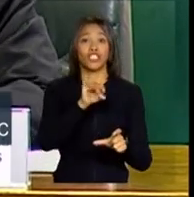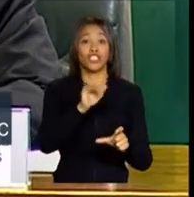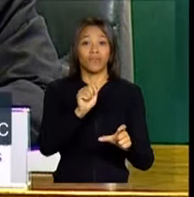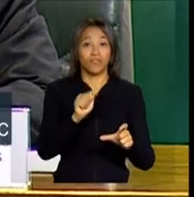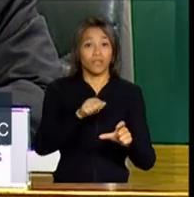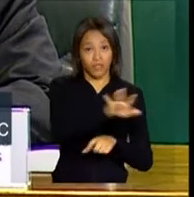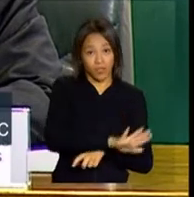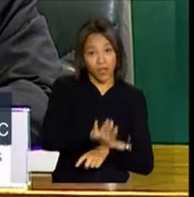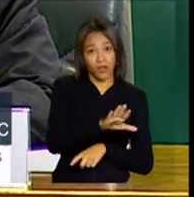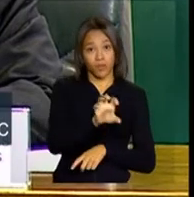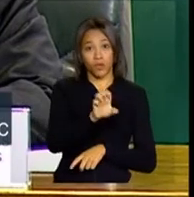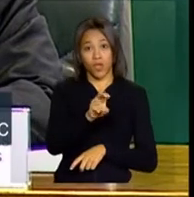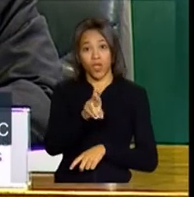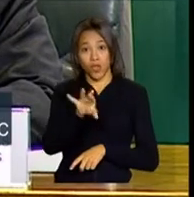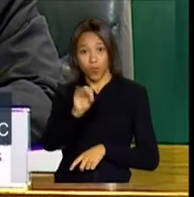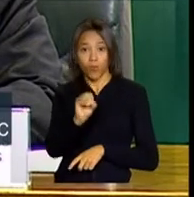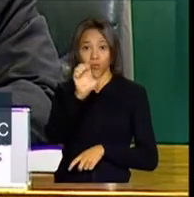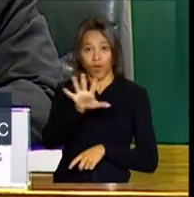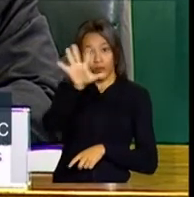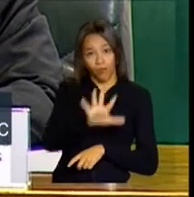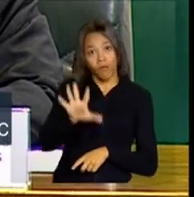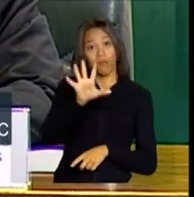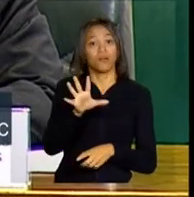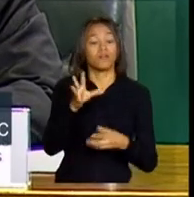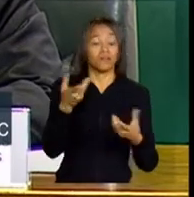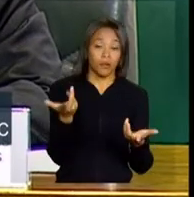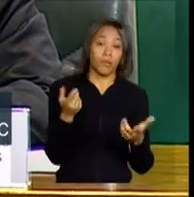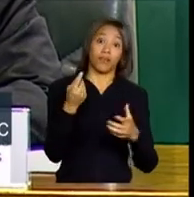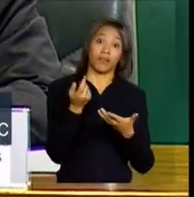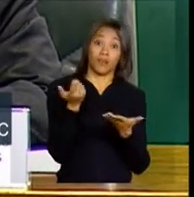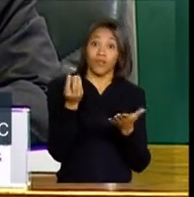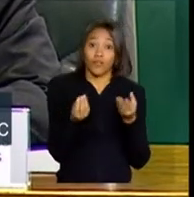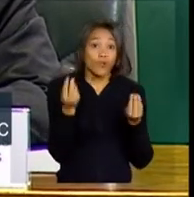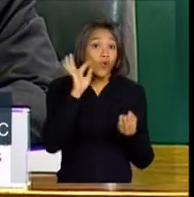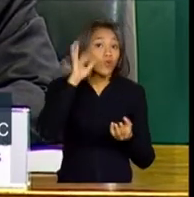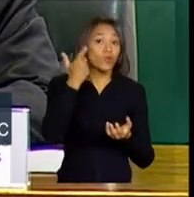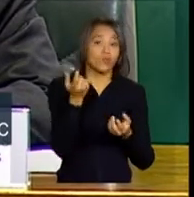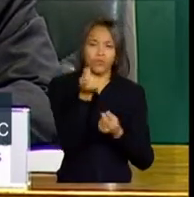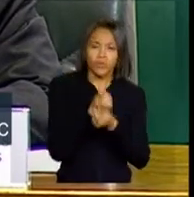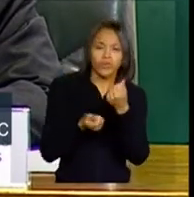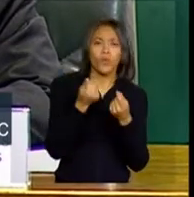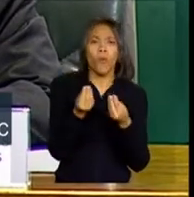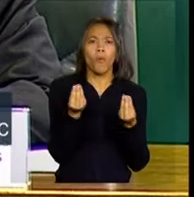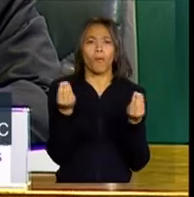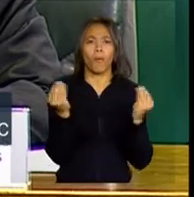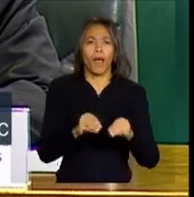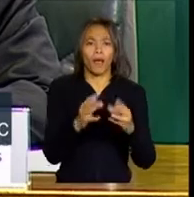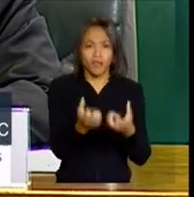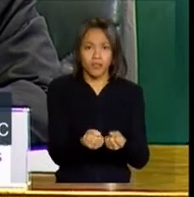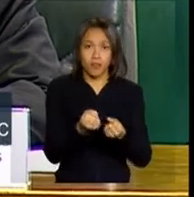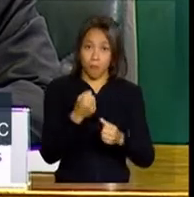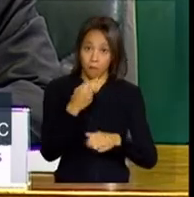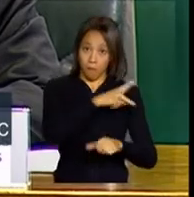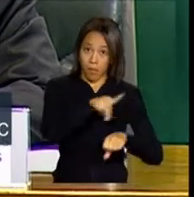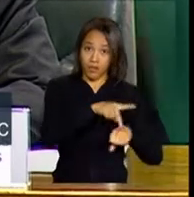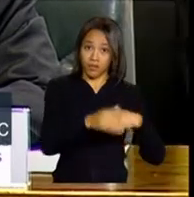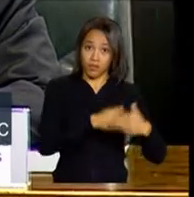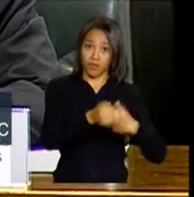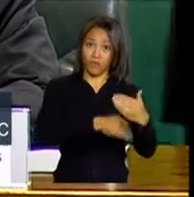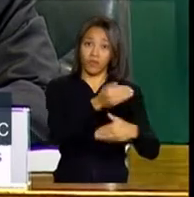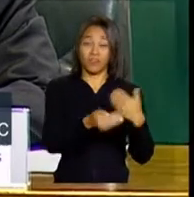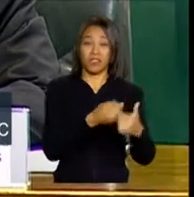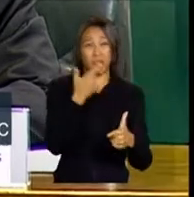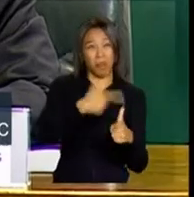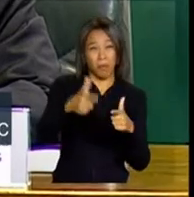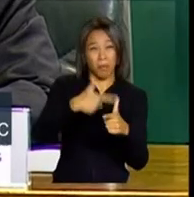Euro medidas de expansão monetária continuam a ser implementadas por países desenvolvidos gerando efeitos negativos sobre